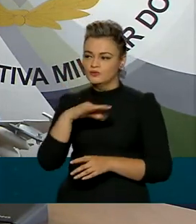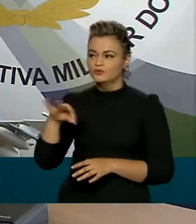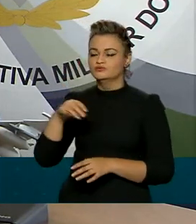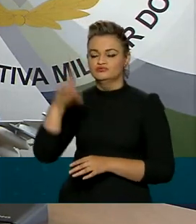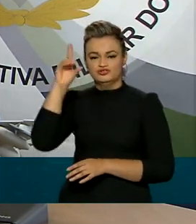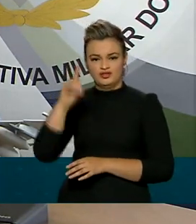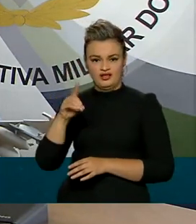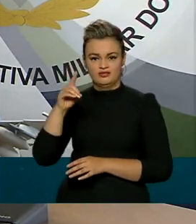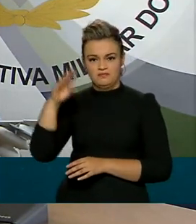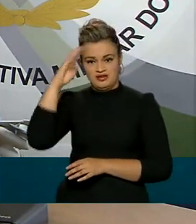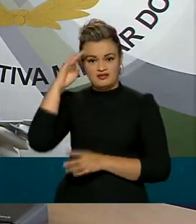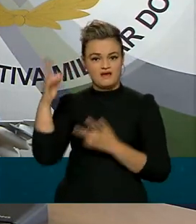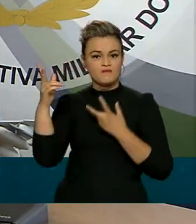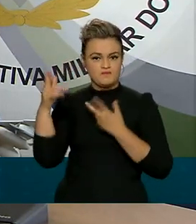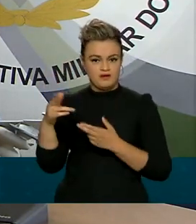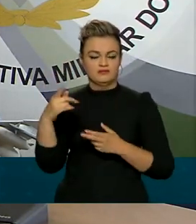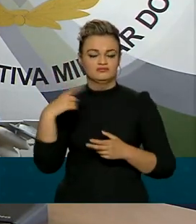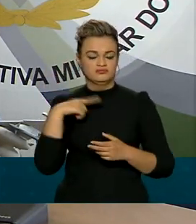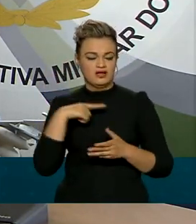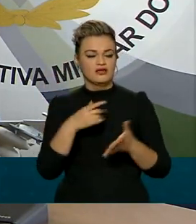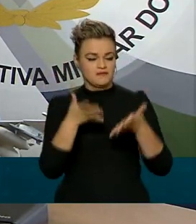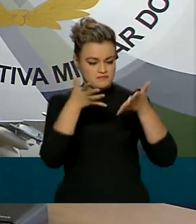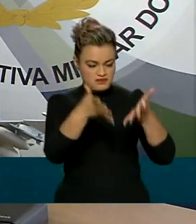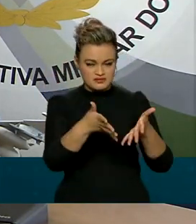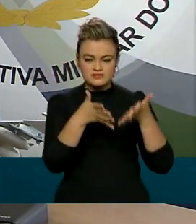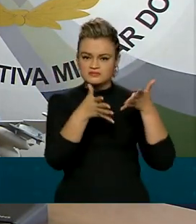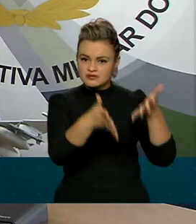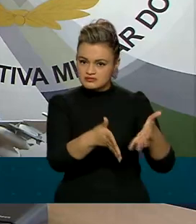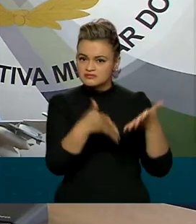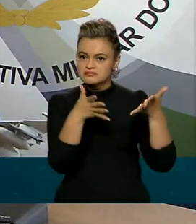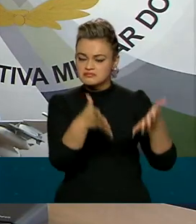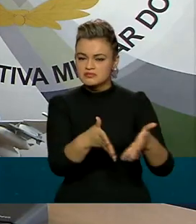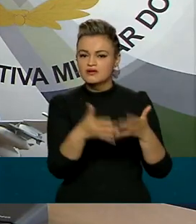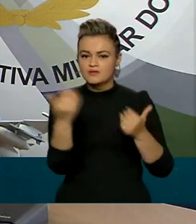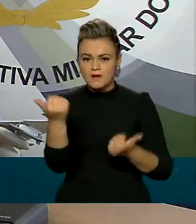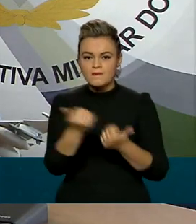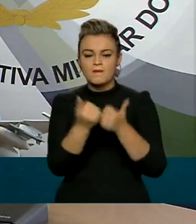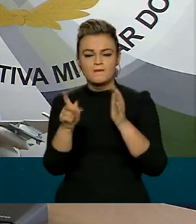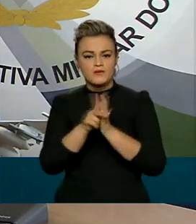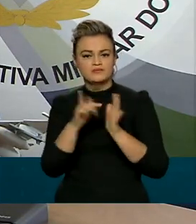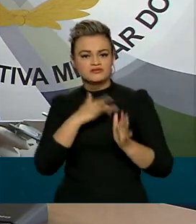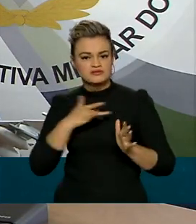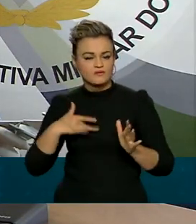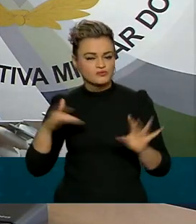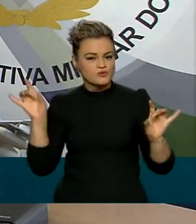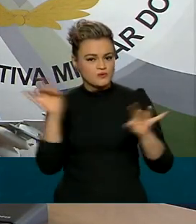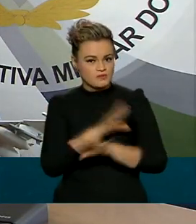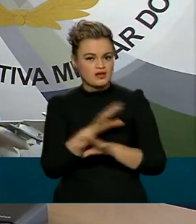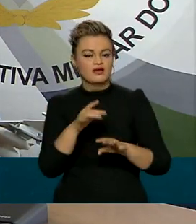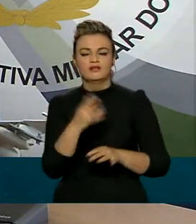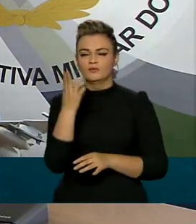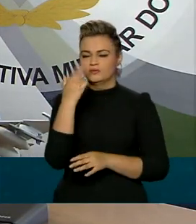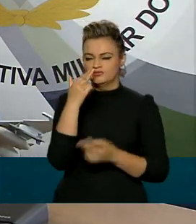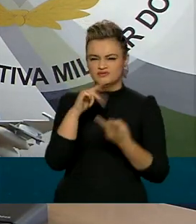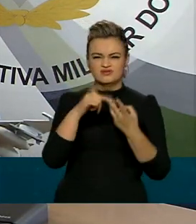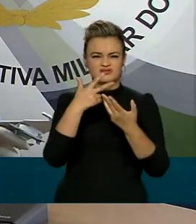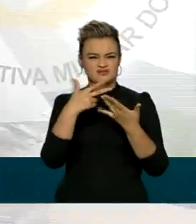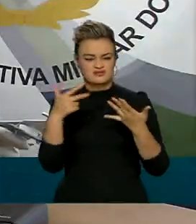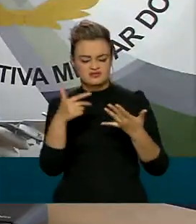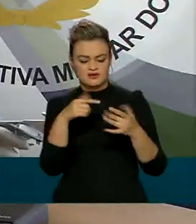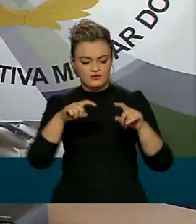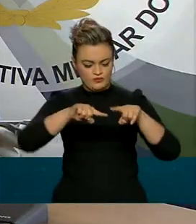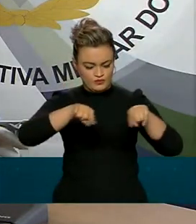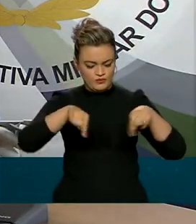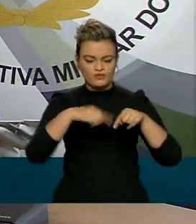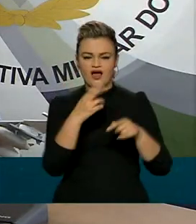de carreira, das instalações, do apoio de saúde completo, nutricionista, dos refeitórios,